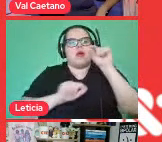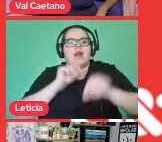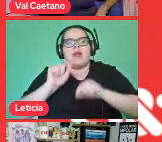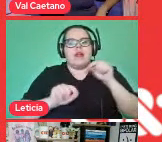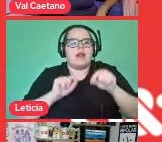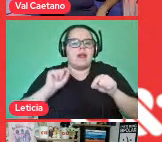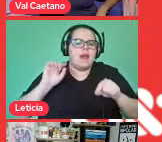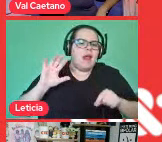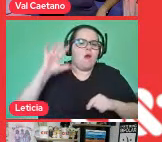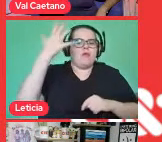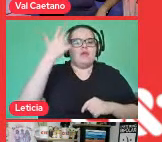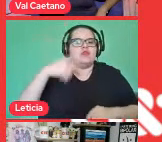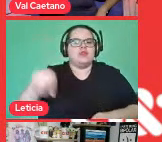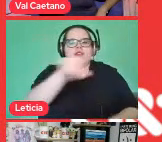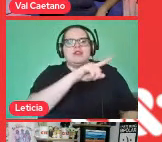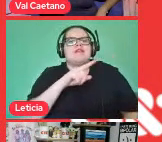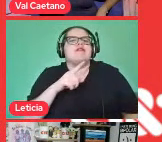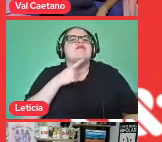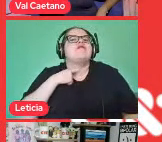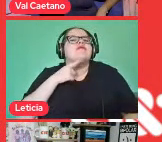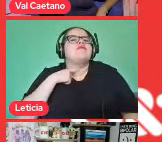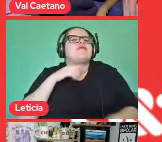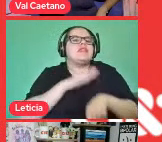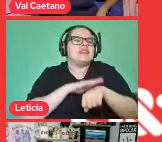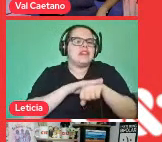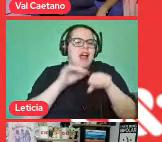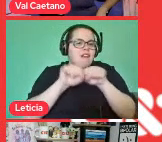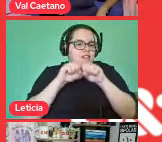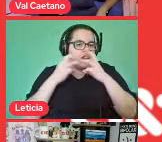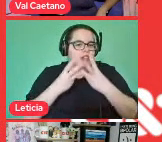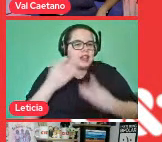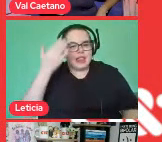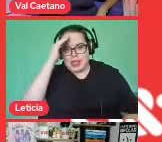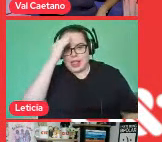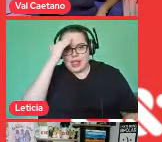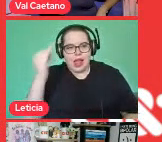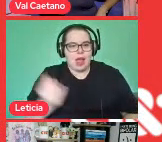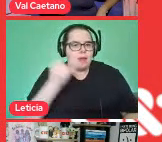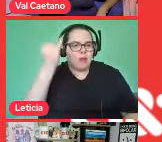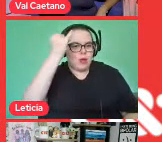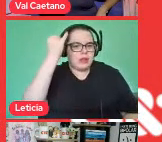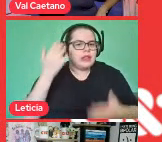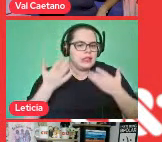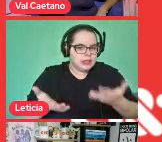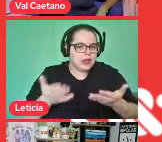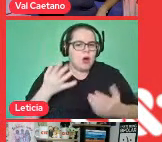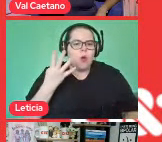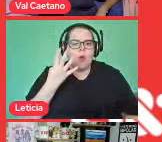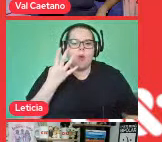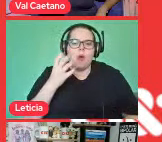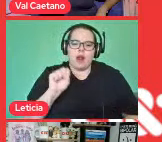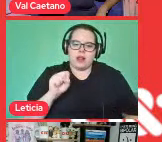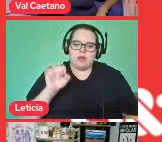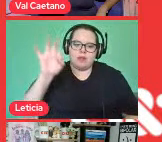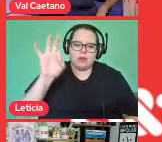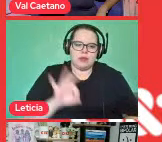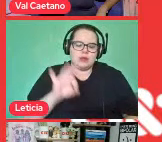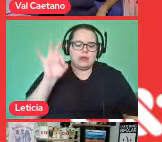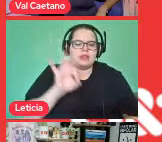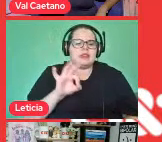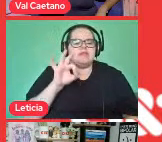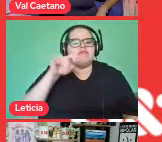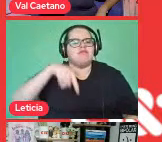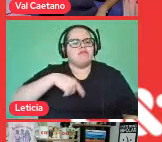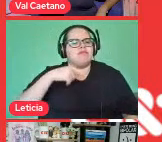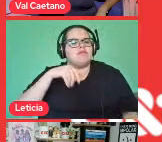para todo mundo ficar com vontade aí de fazer o workshop e entender a importância dele, tá? Então, 48% das pessoas aqui dentro da